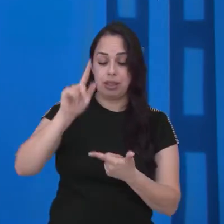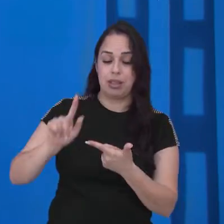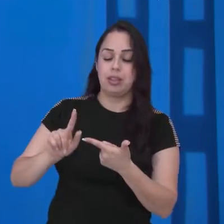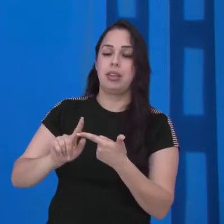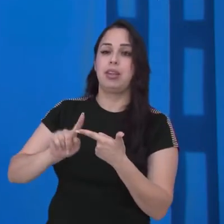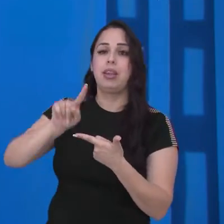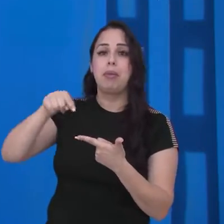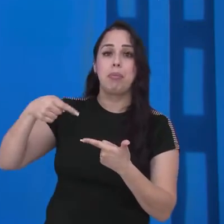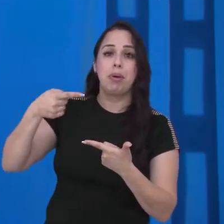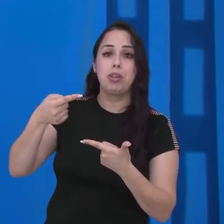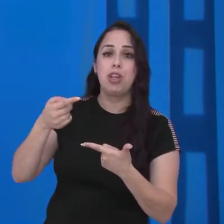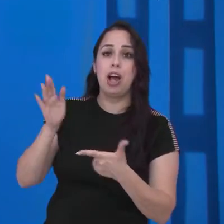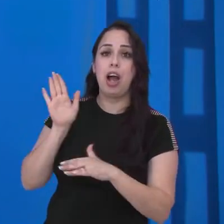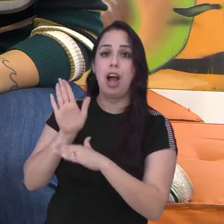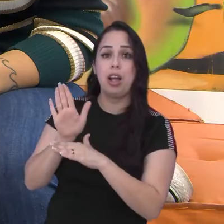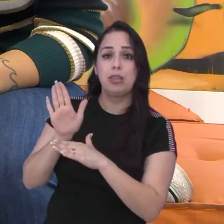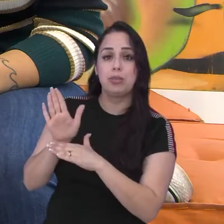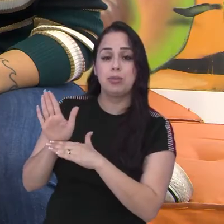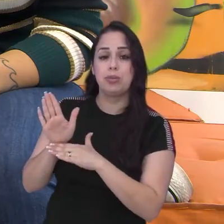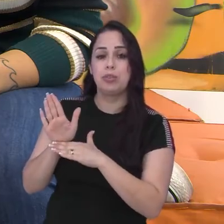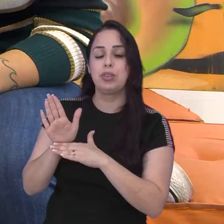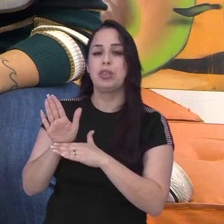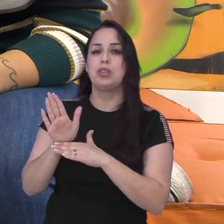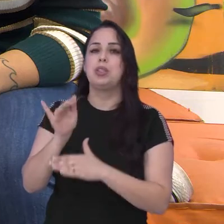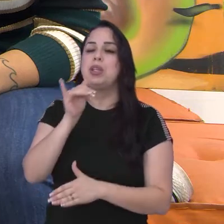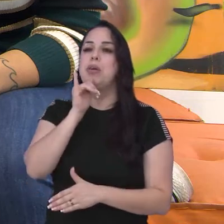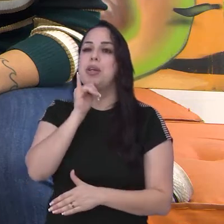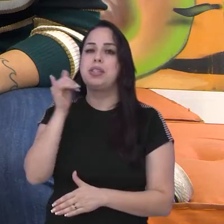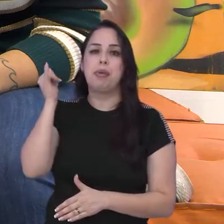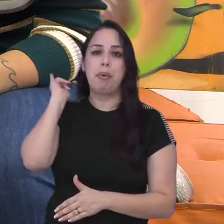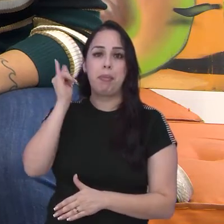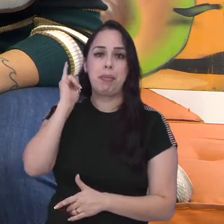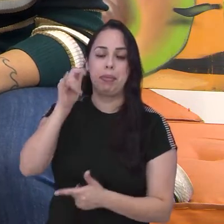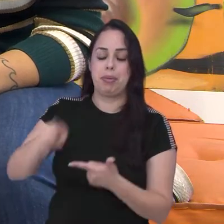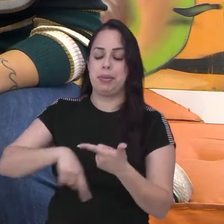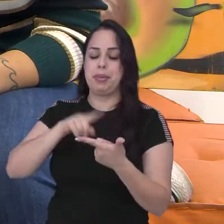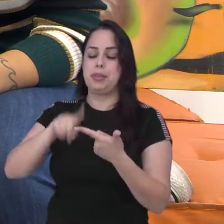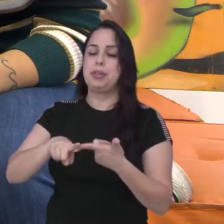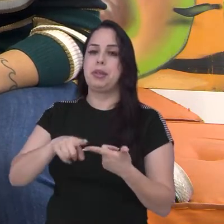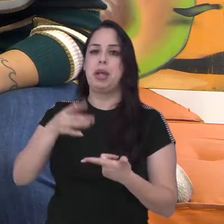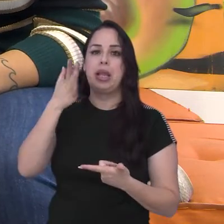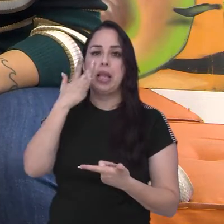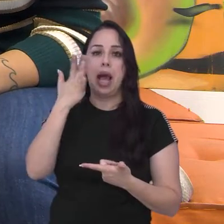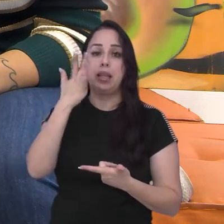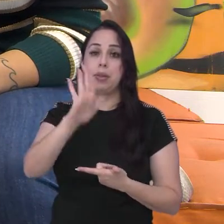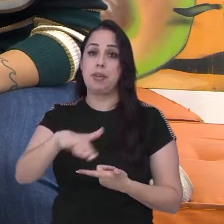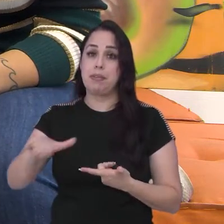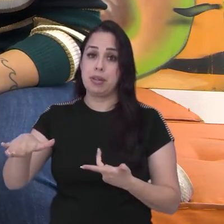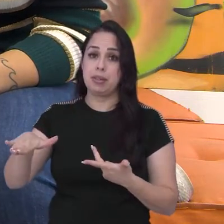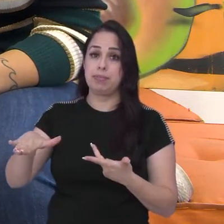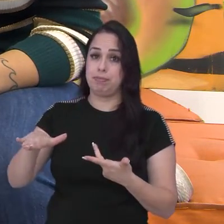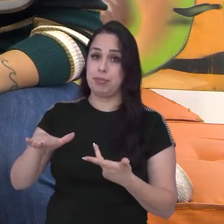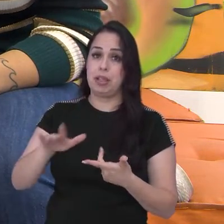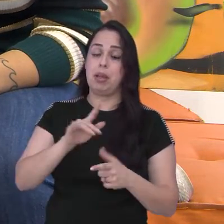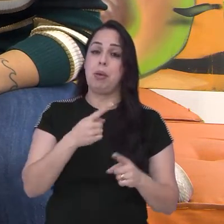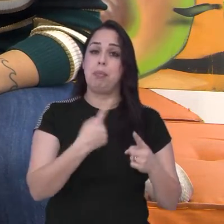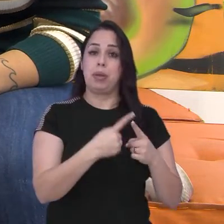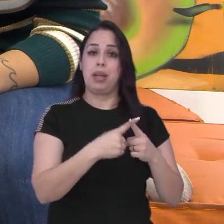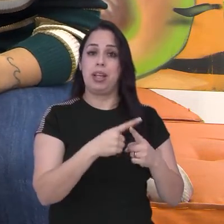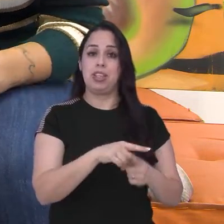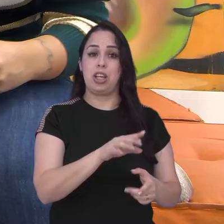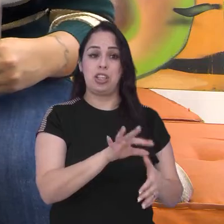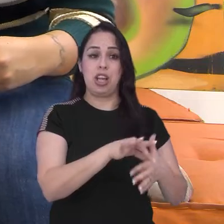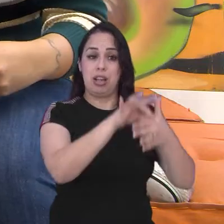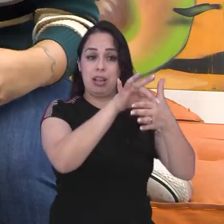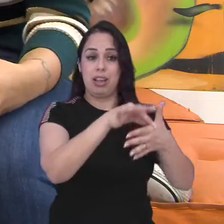e é fácil depois que você colocar uma contação de história, uma peça de teatro infantil, né? E juntar porque você já tem